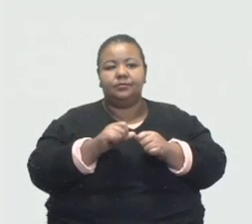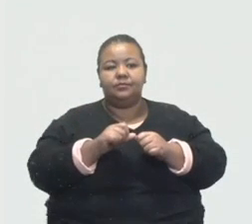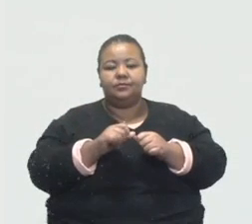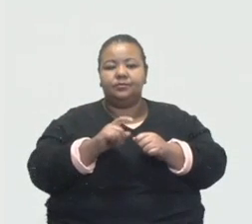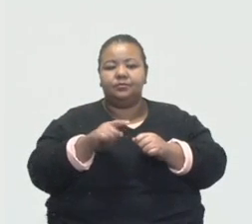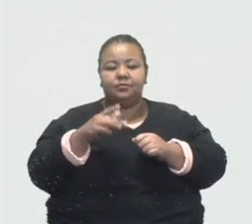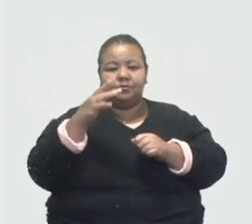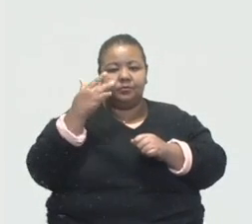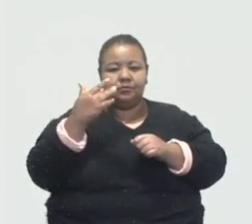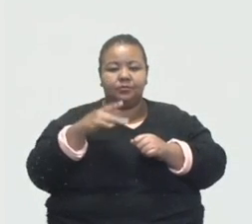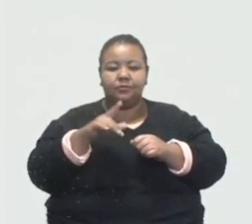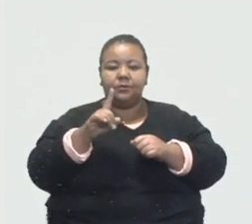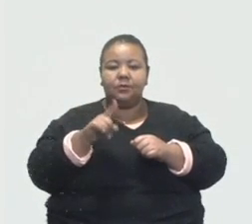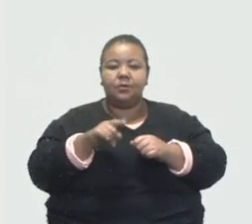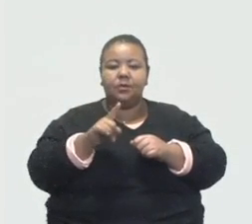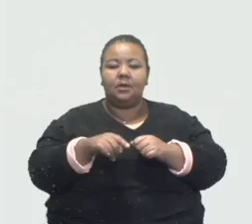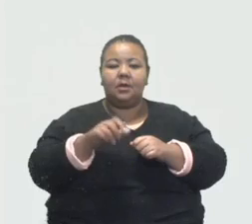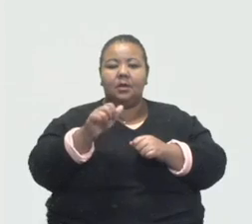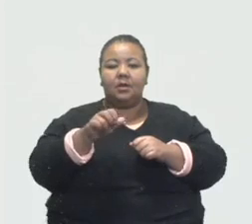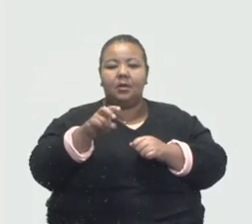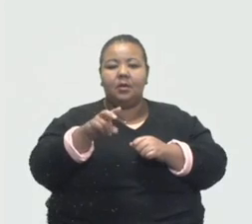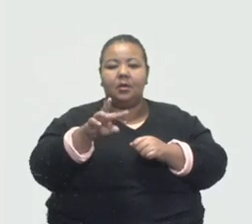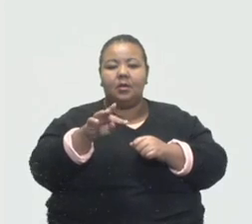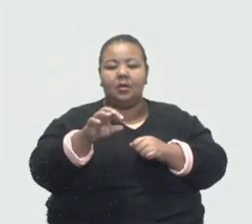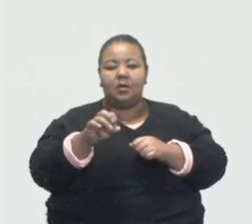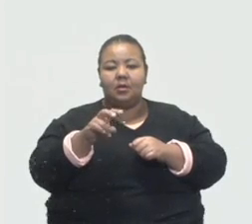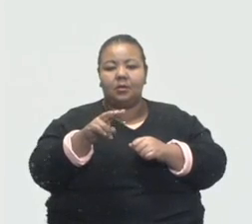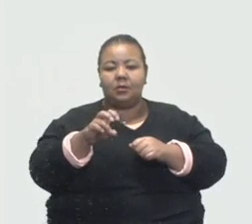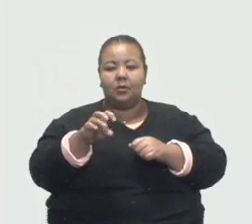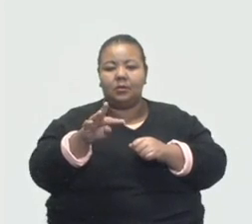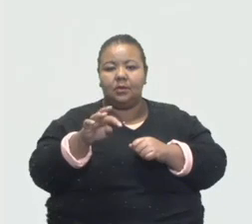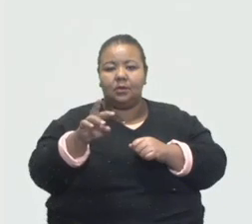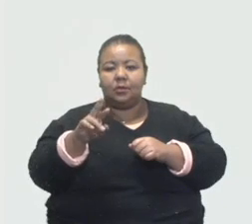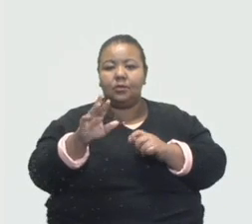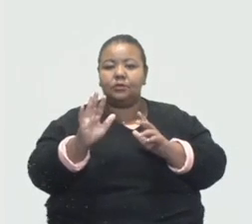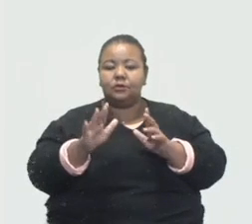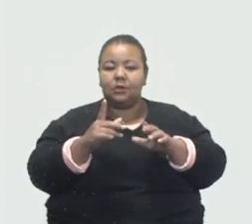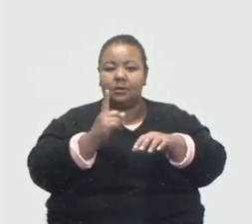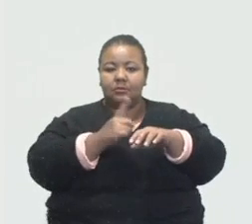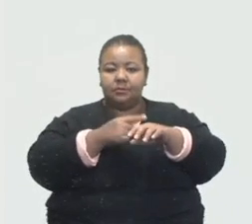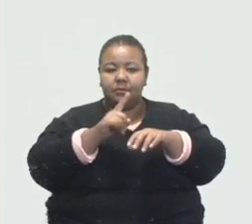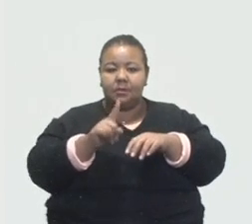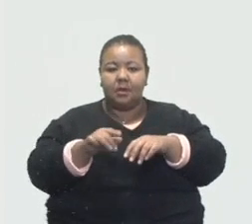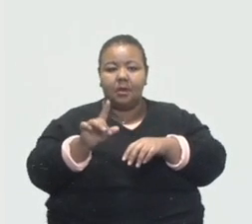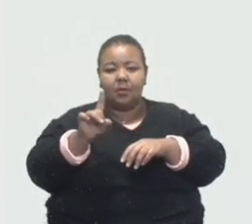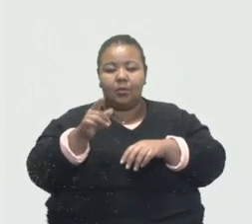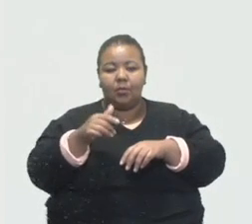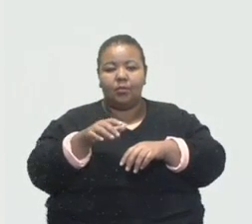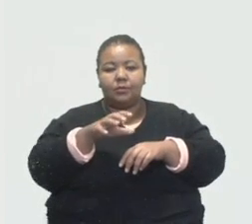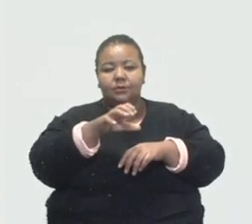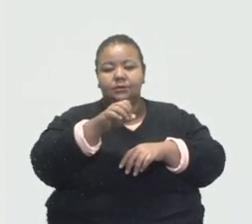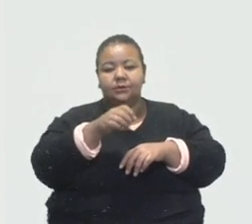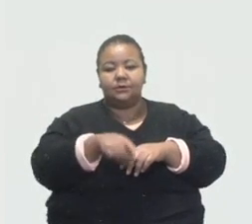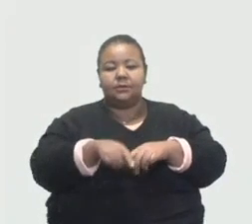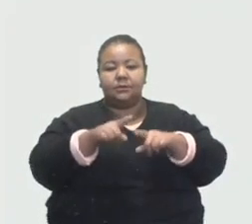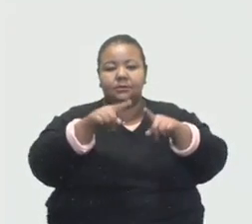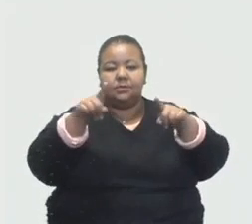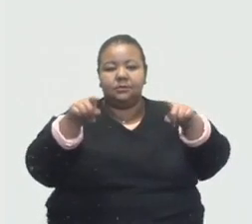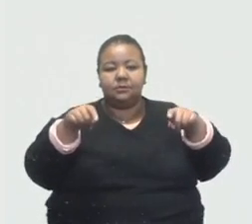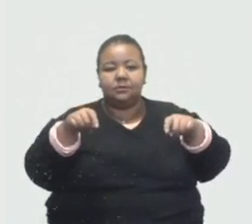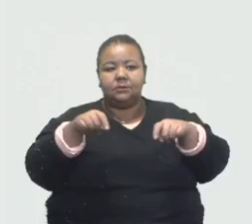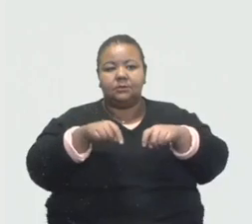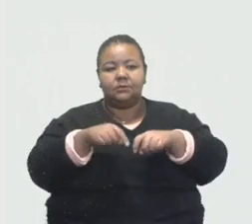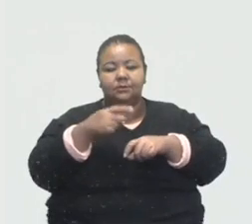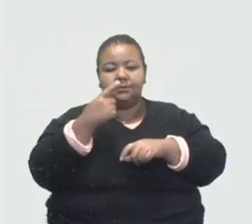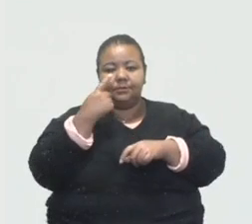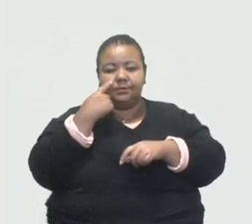a gente não sabe qual que é o nosso autovetor? A gente determinou, não determinou? Que ele é 1. Então, a gente vai pegar aquela matriz inicial que a gente